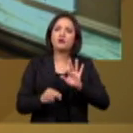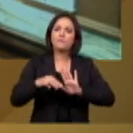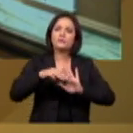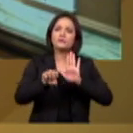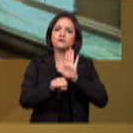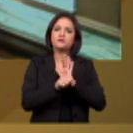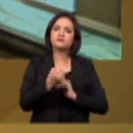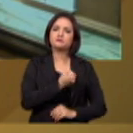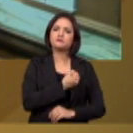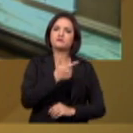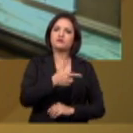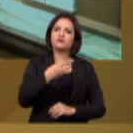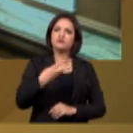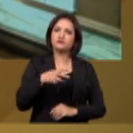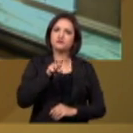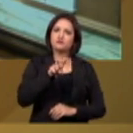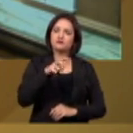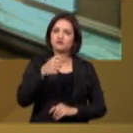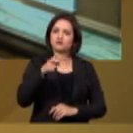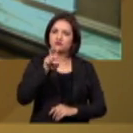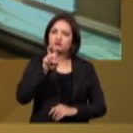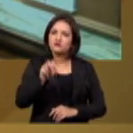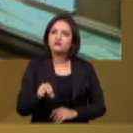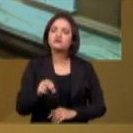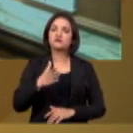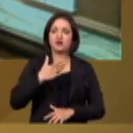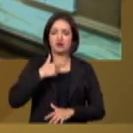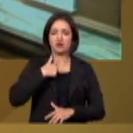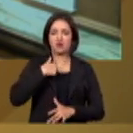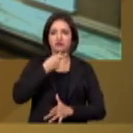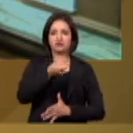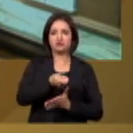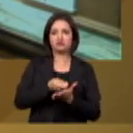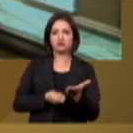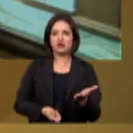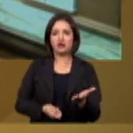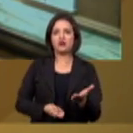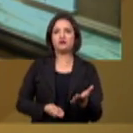segurança 2050 da minha relatoria